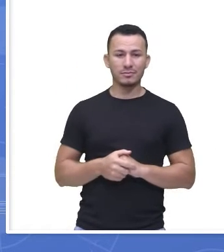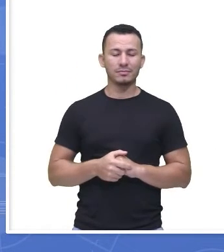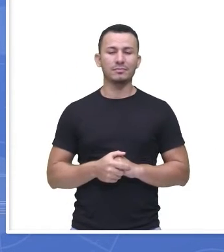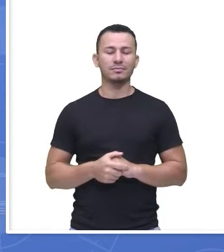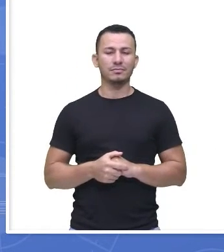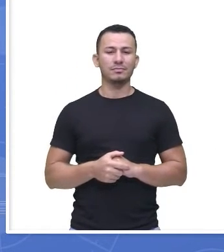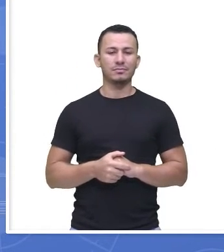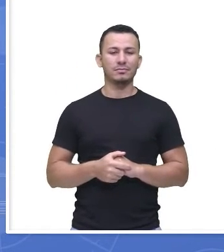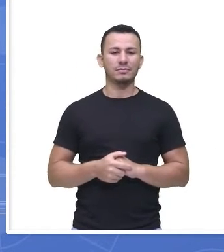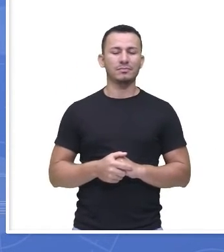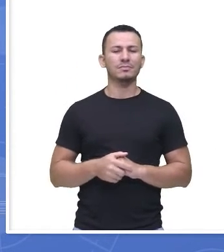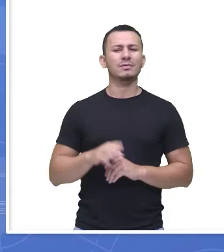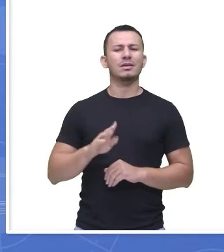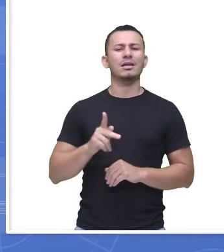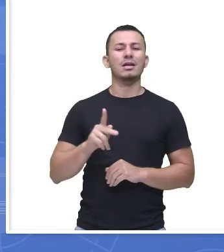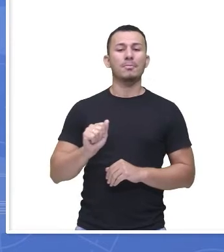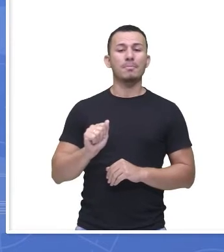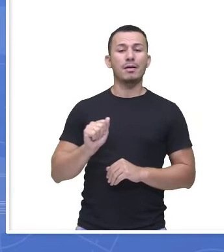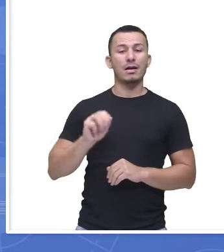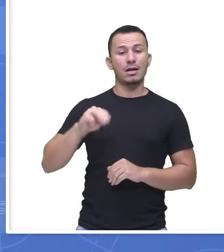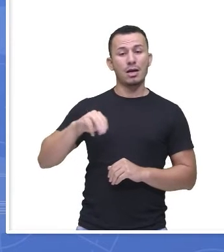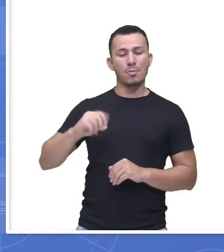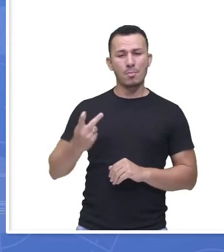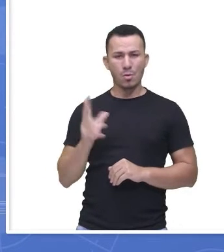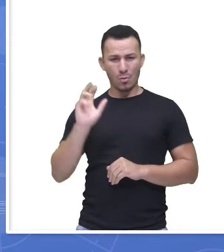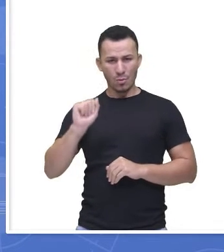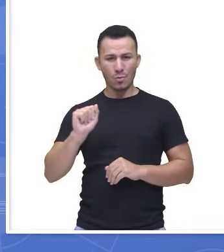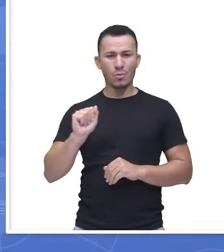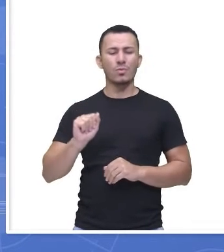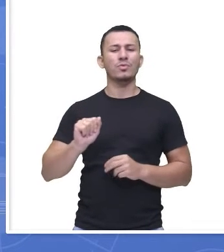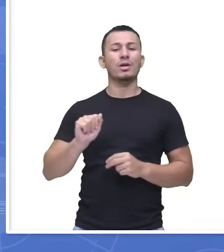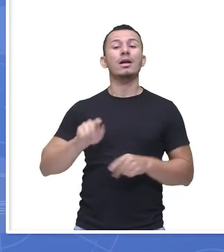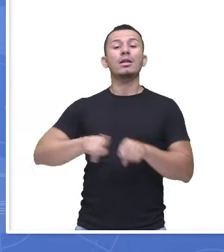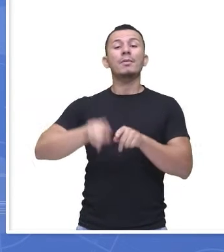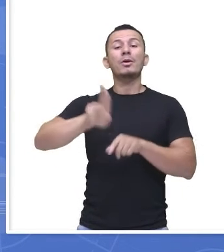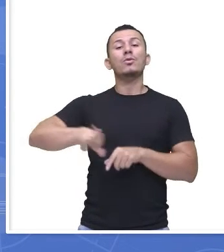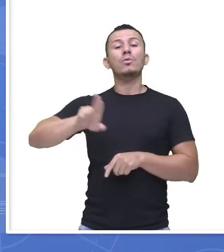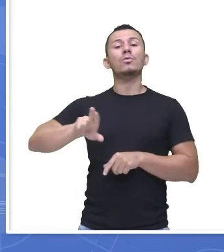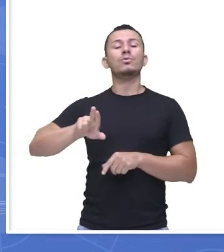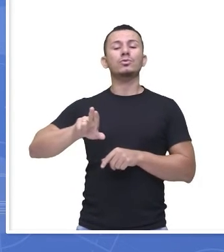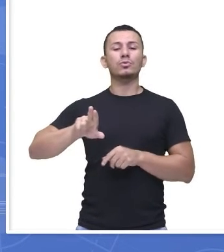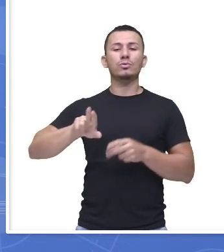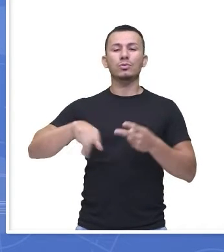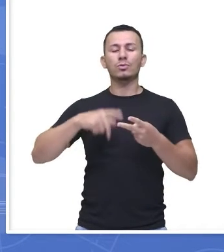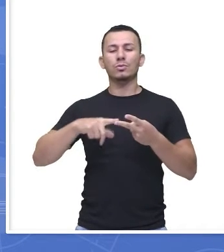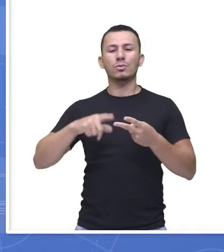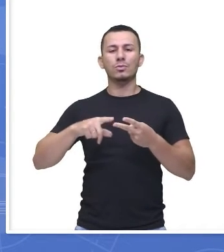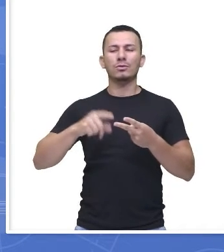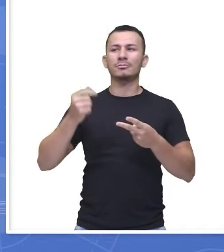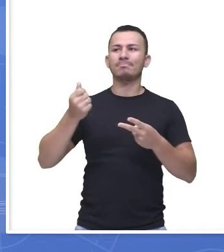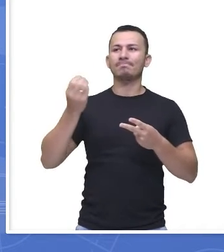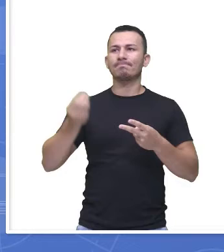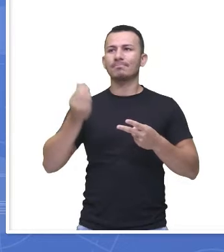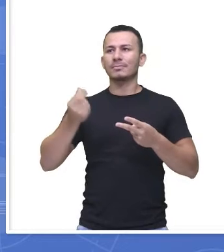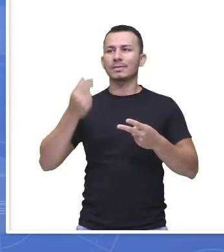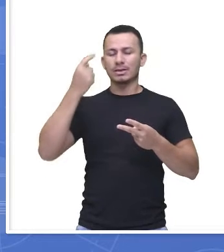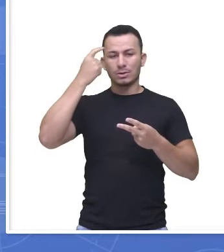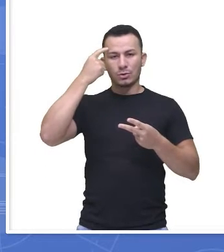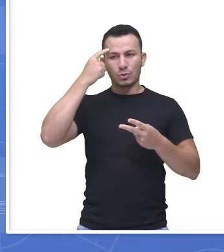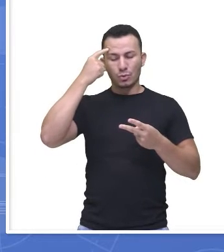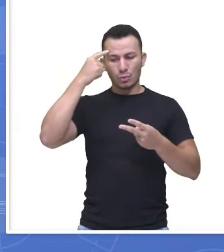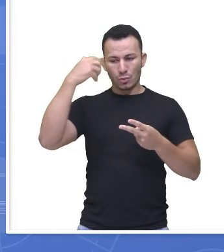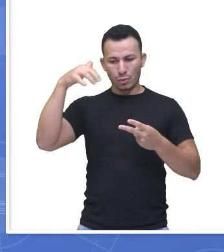da pamonha, né, do uso do caqui, né, do caqui não, do